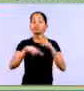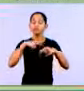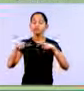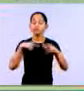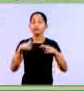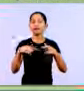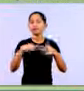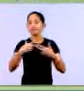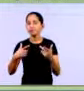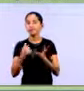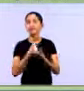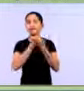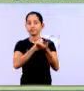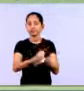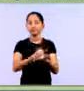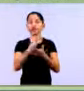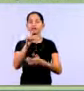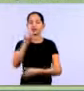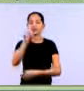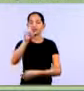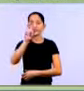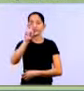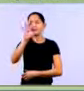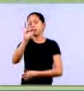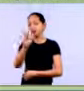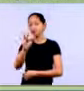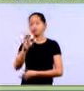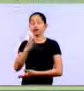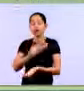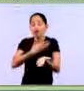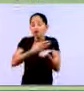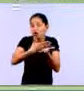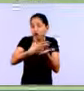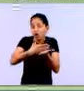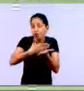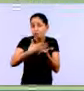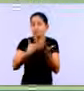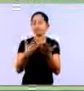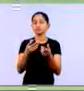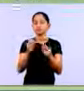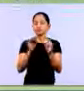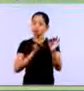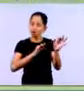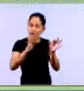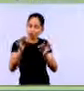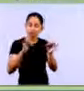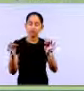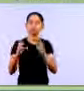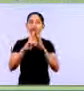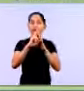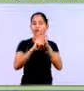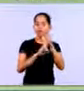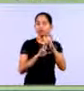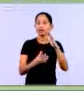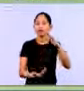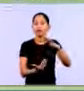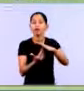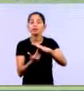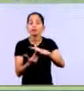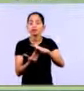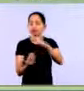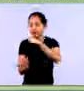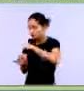orçamentária. Então, a LRF, ela inaugura parâmetros, limites